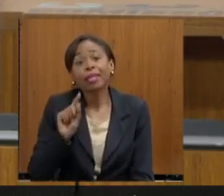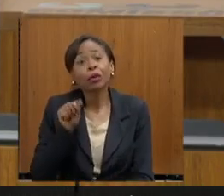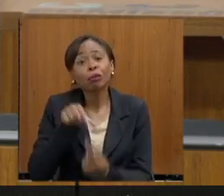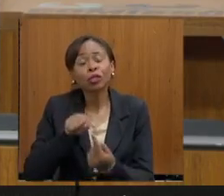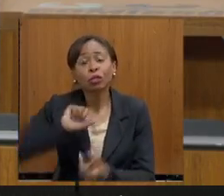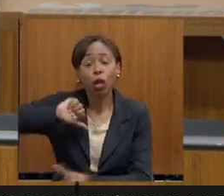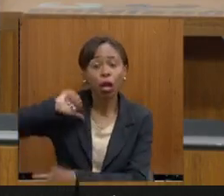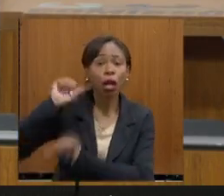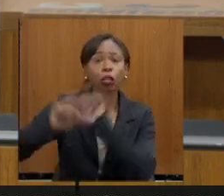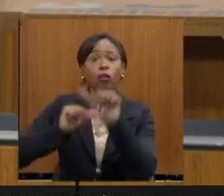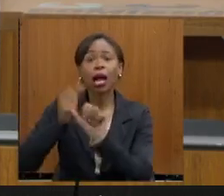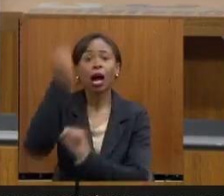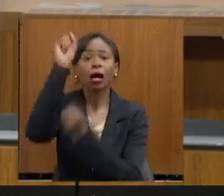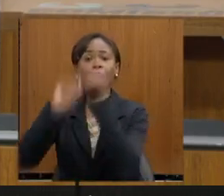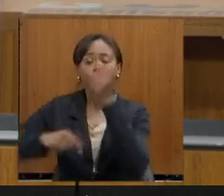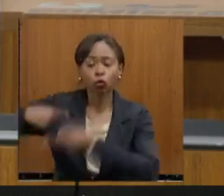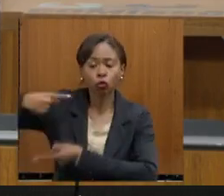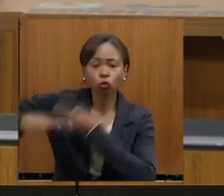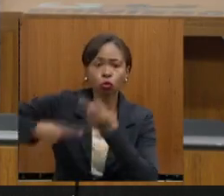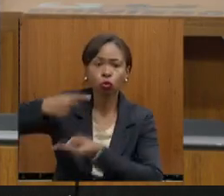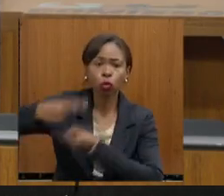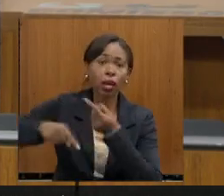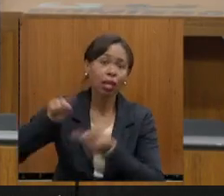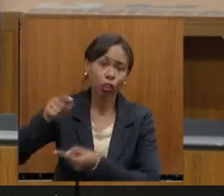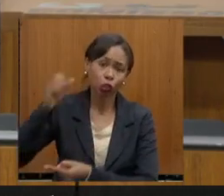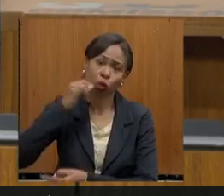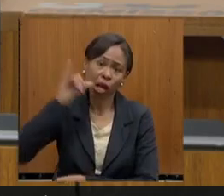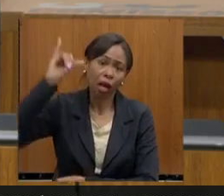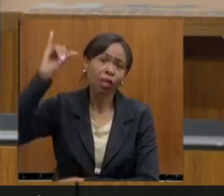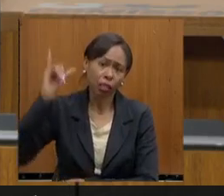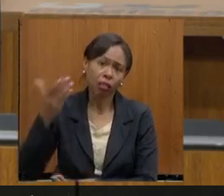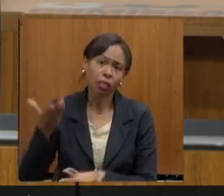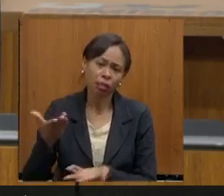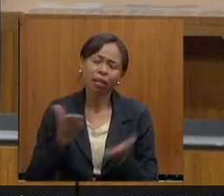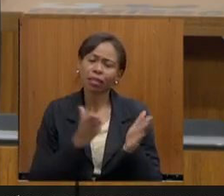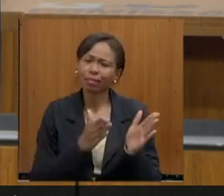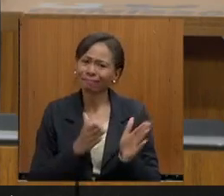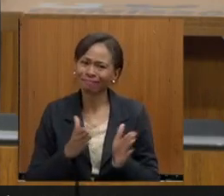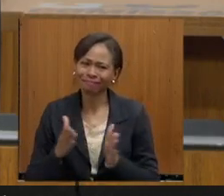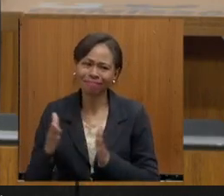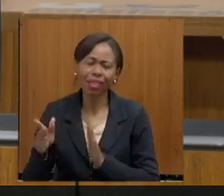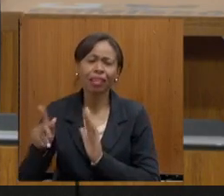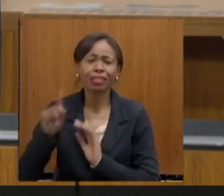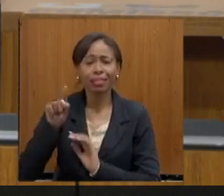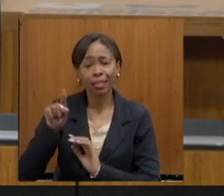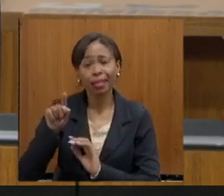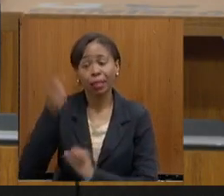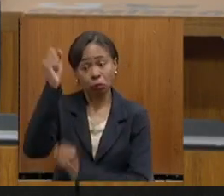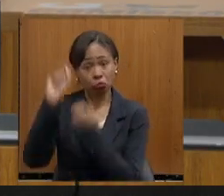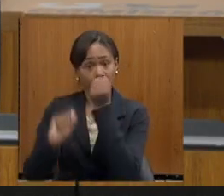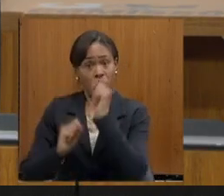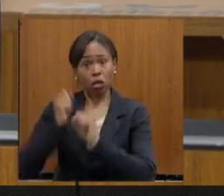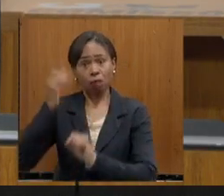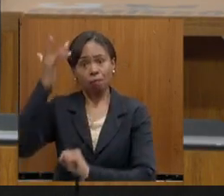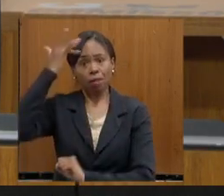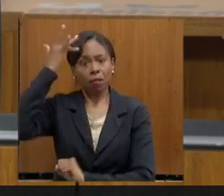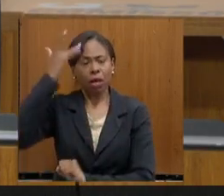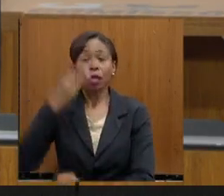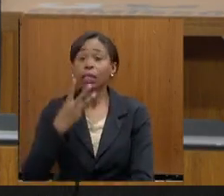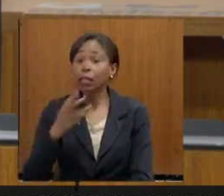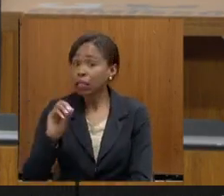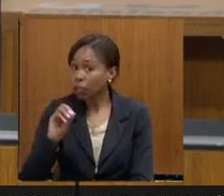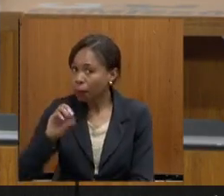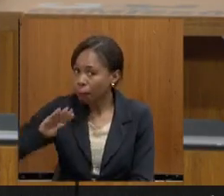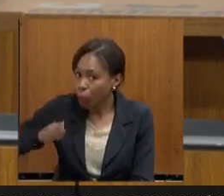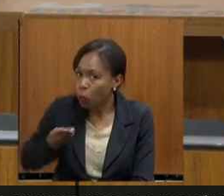as suas usinas de geração dentro desse processo da depois fazer a Eletrobras uma grande Corporação eu tô falando de 30